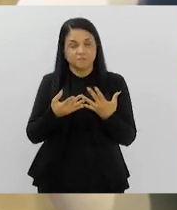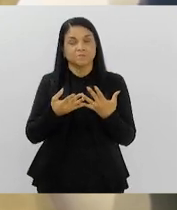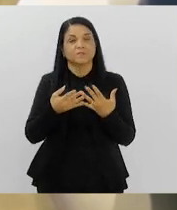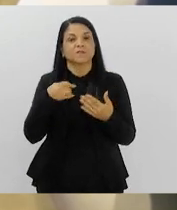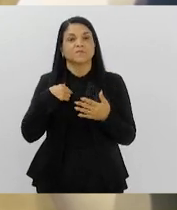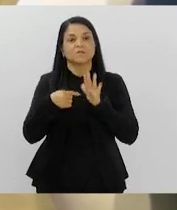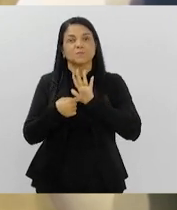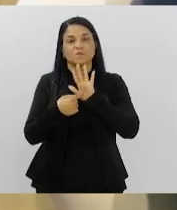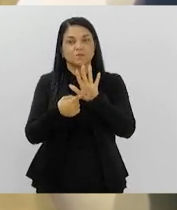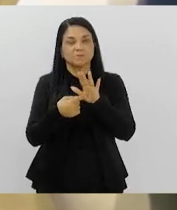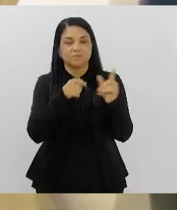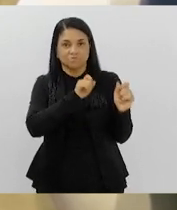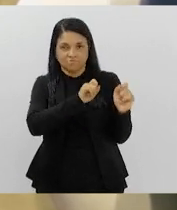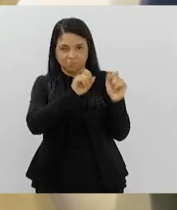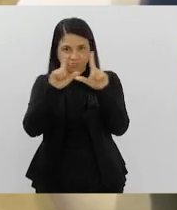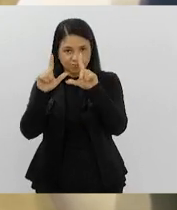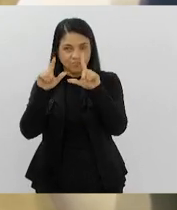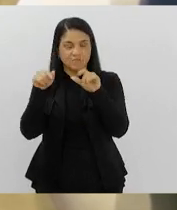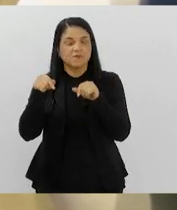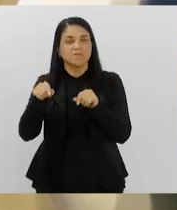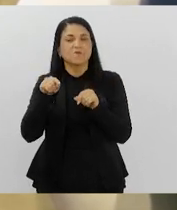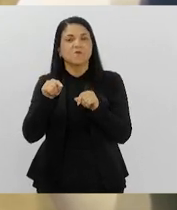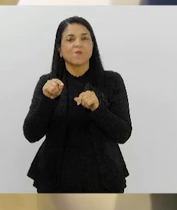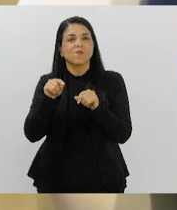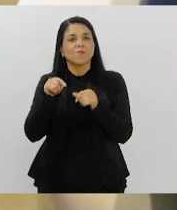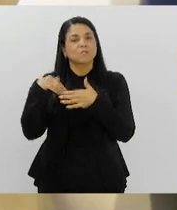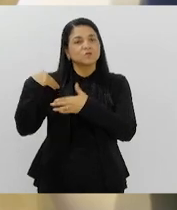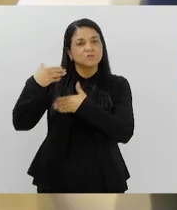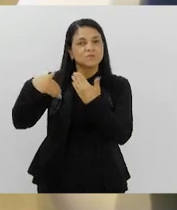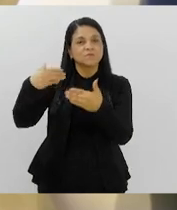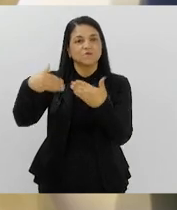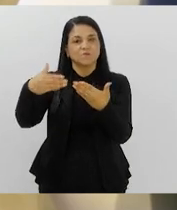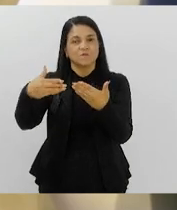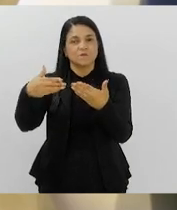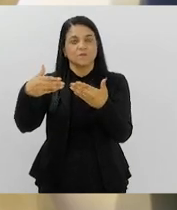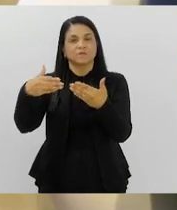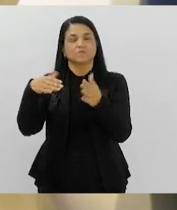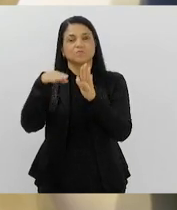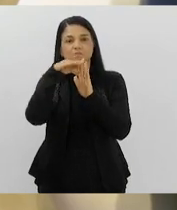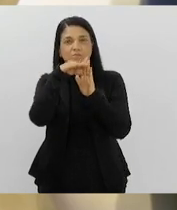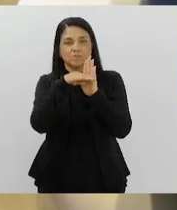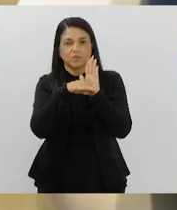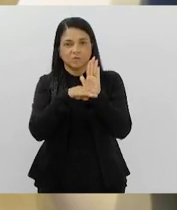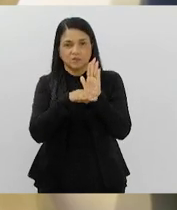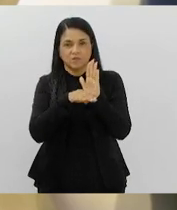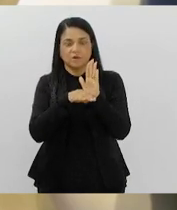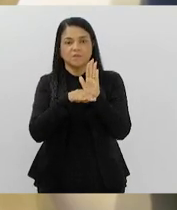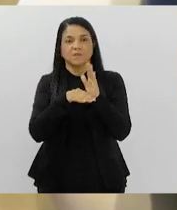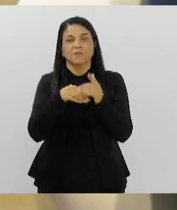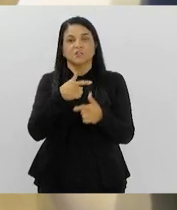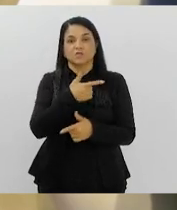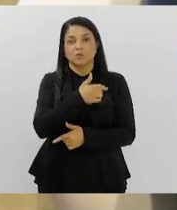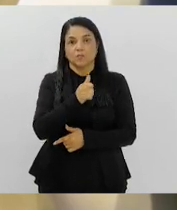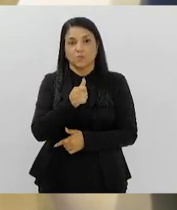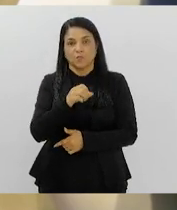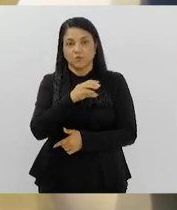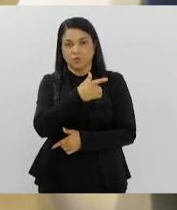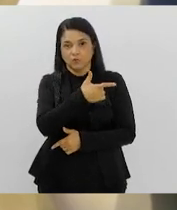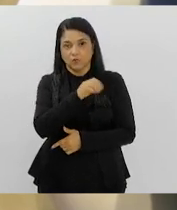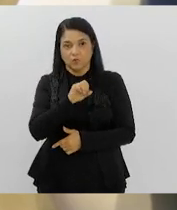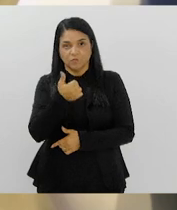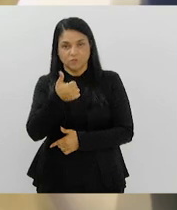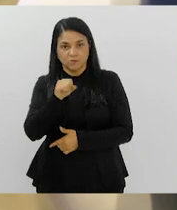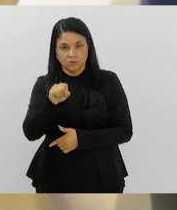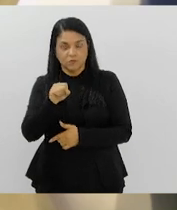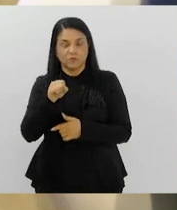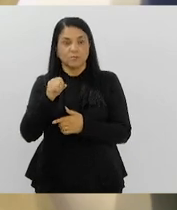um pouquinho aqui de todo esse desenvolvimento, né, de um programa que nós já temos desde 2018 em Minas Gerais, que é o